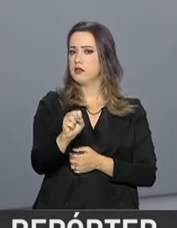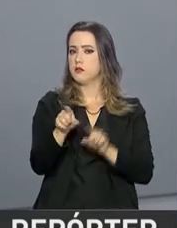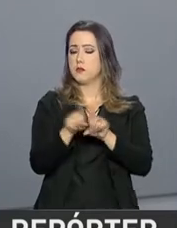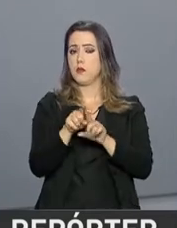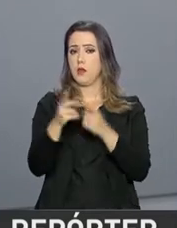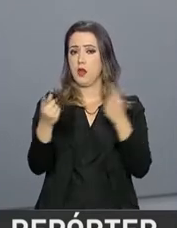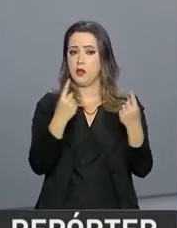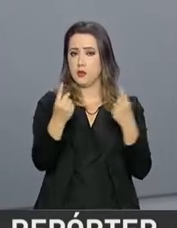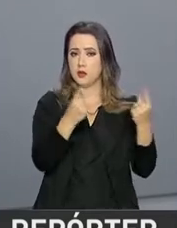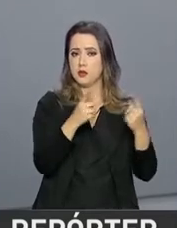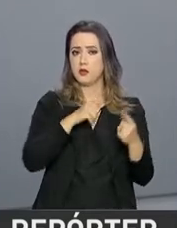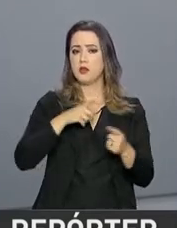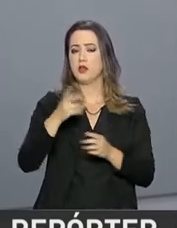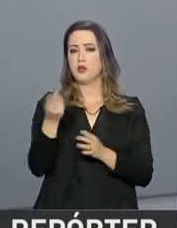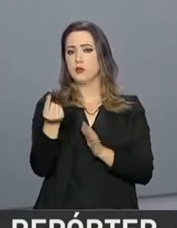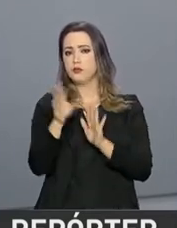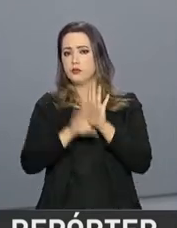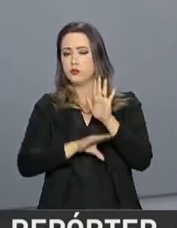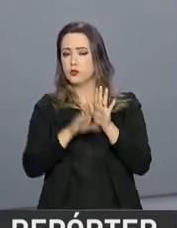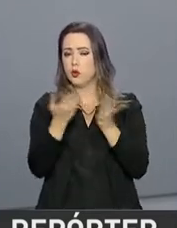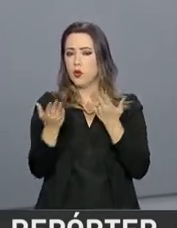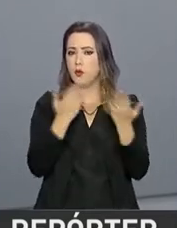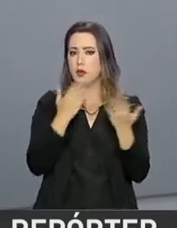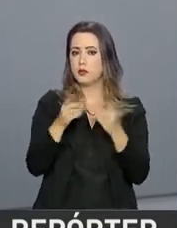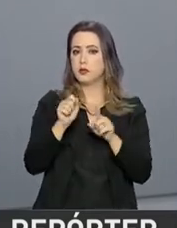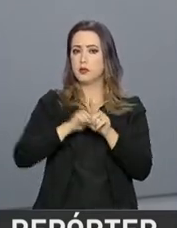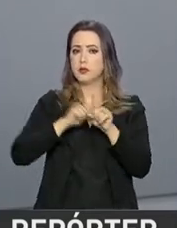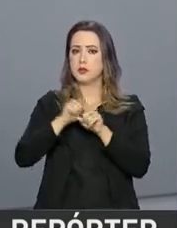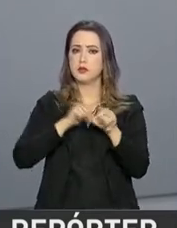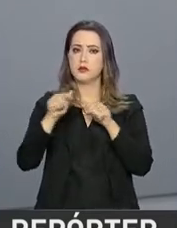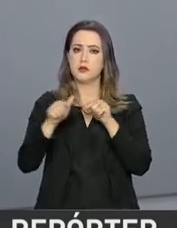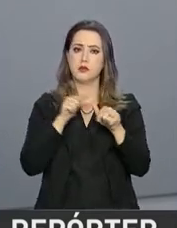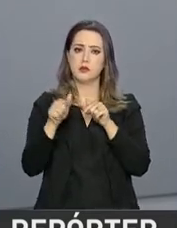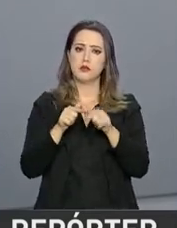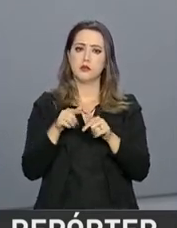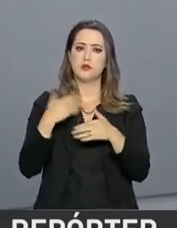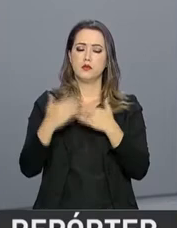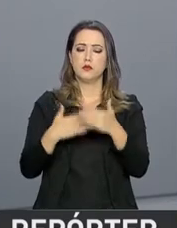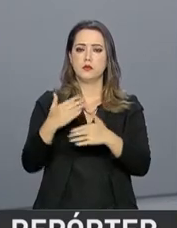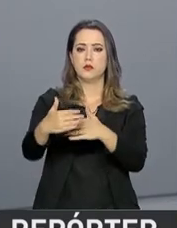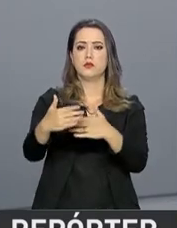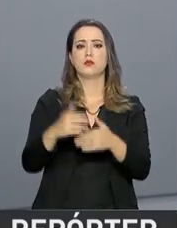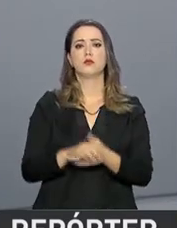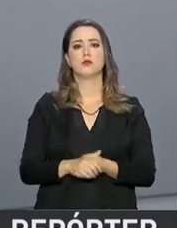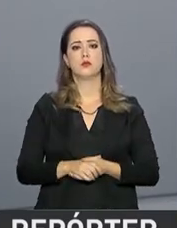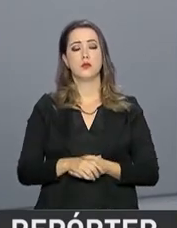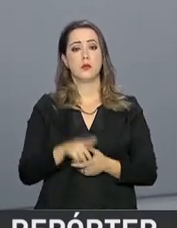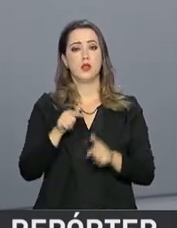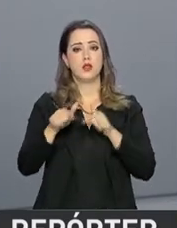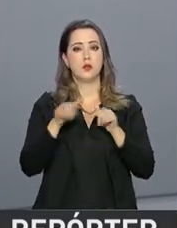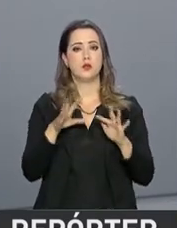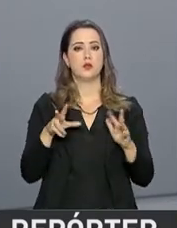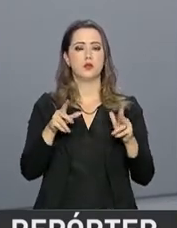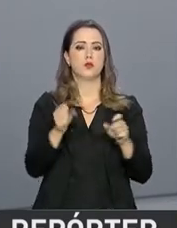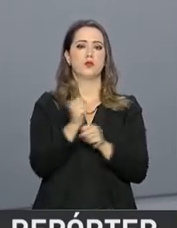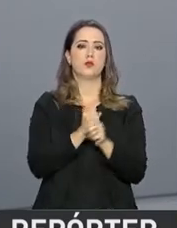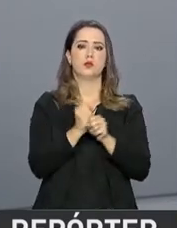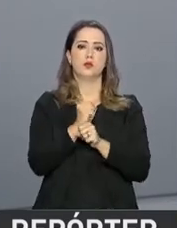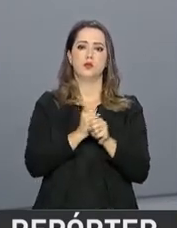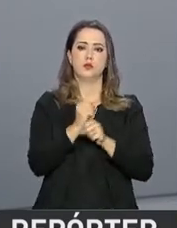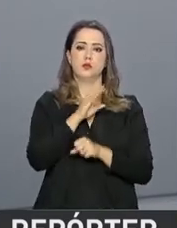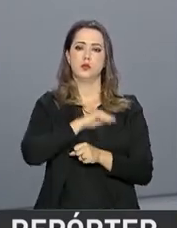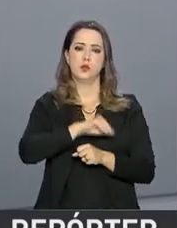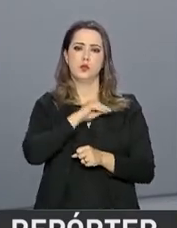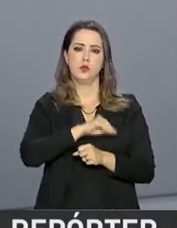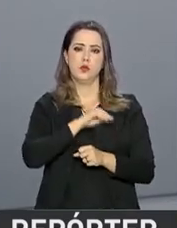tem para receber é proporcional ao número de meses trabalhados formalmente no ano-base quem trabalhou durante todo ano